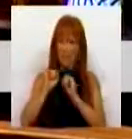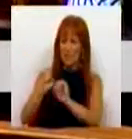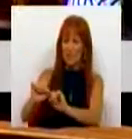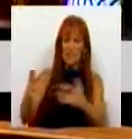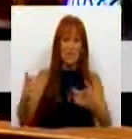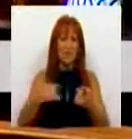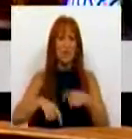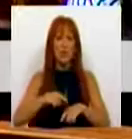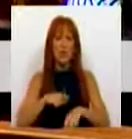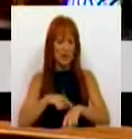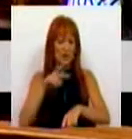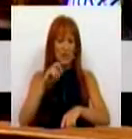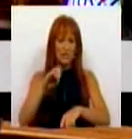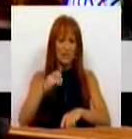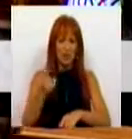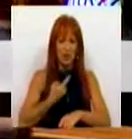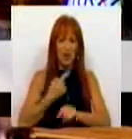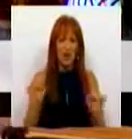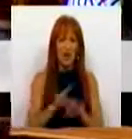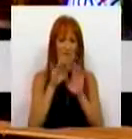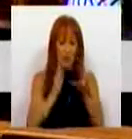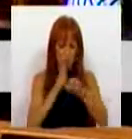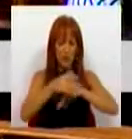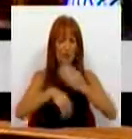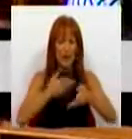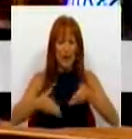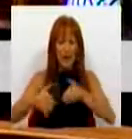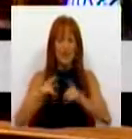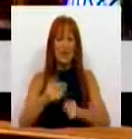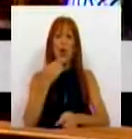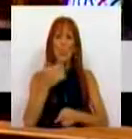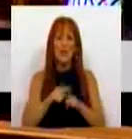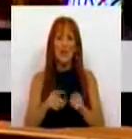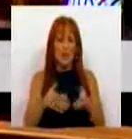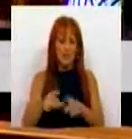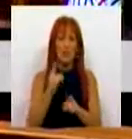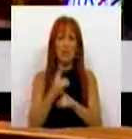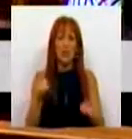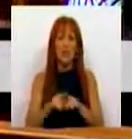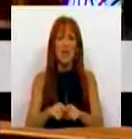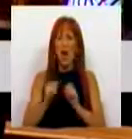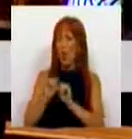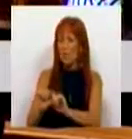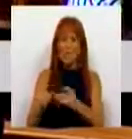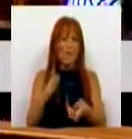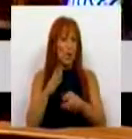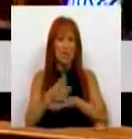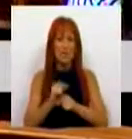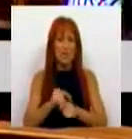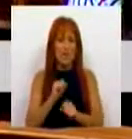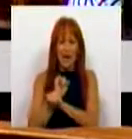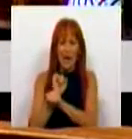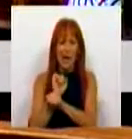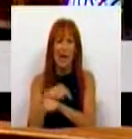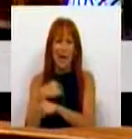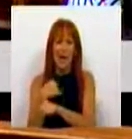oposição, nós devemos claramente continuar este caminho, agradecer-lhe esse caminho, porque a oposição, de facto, continua cativa